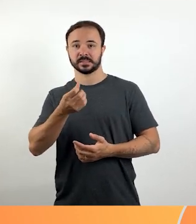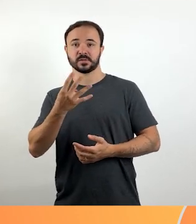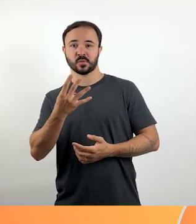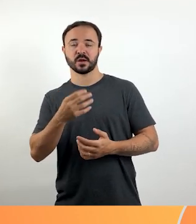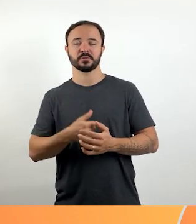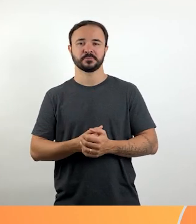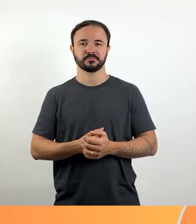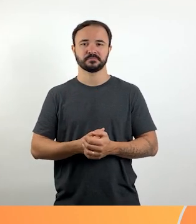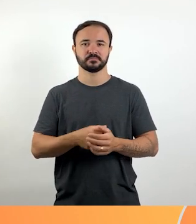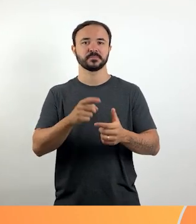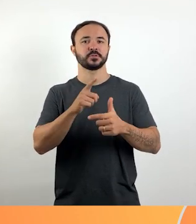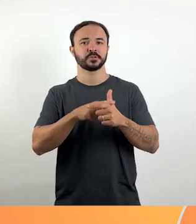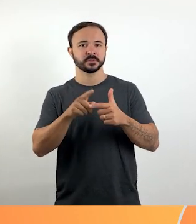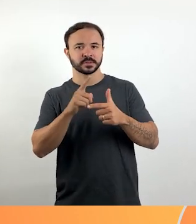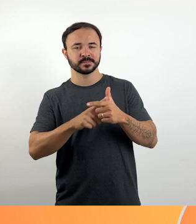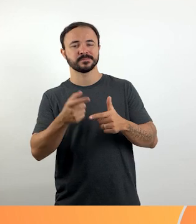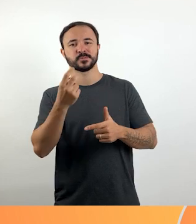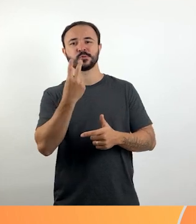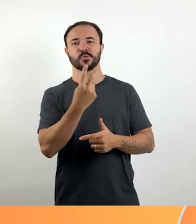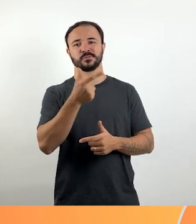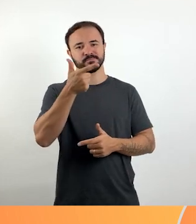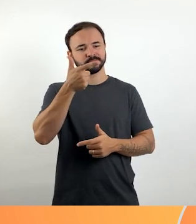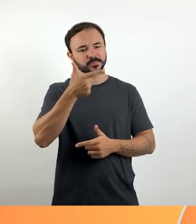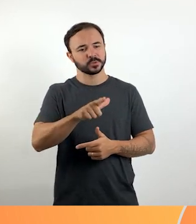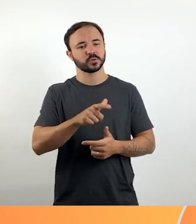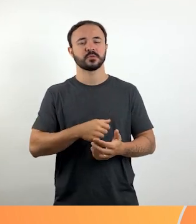64. 64 por 2,